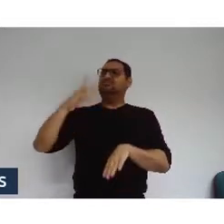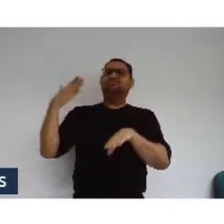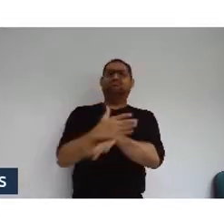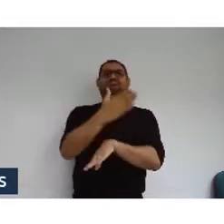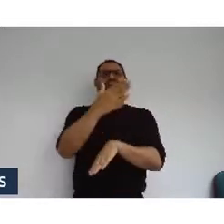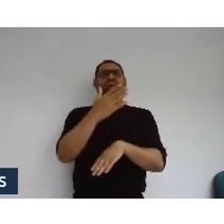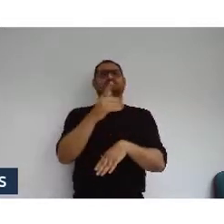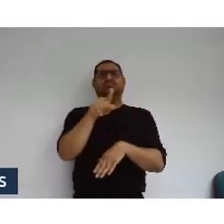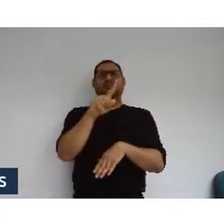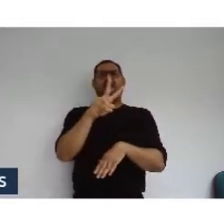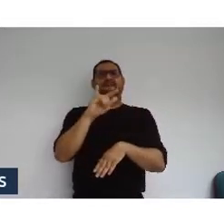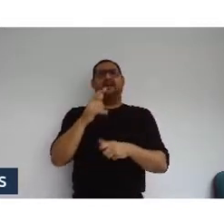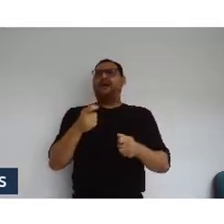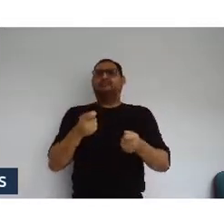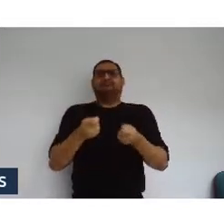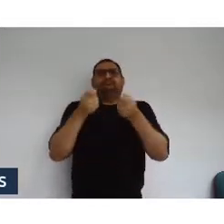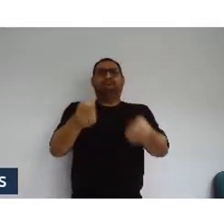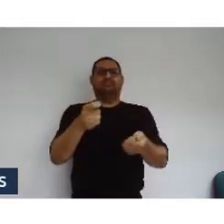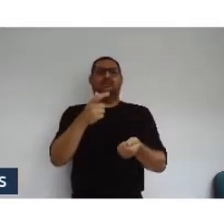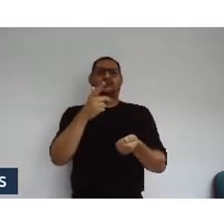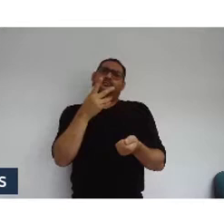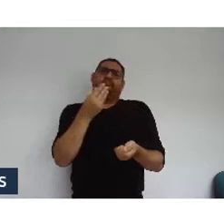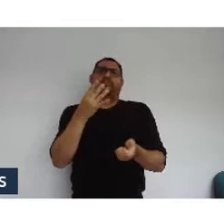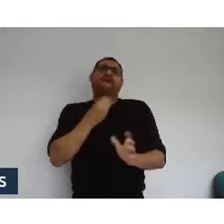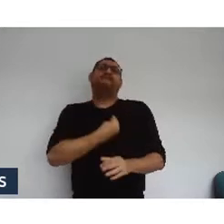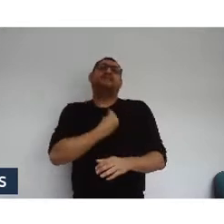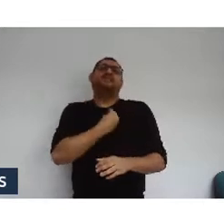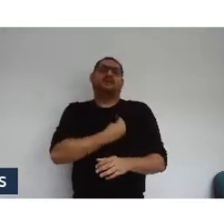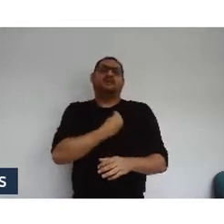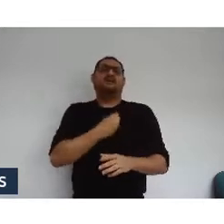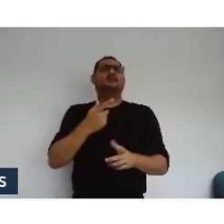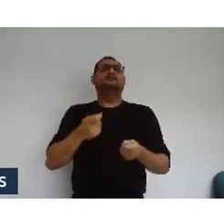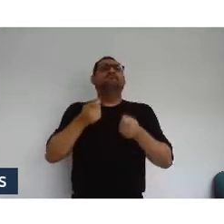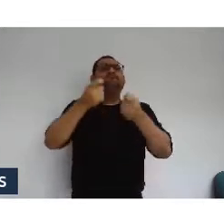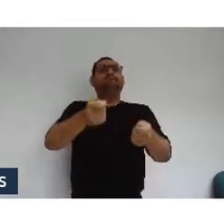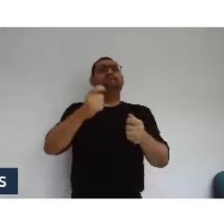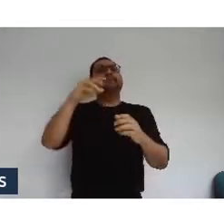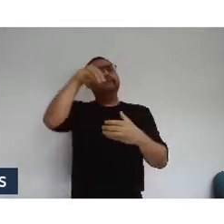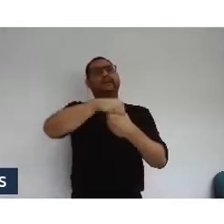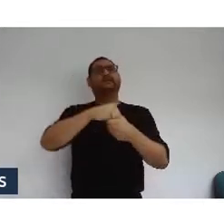próprias vidas e, portanto, investimentos semióticos nesses lugares.